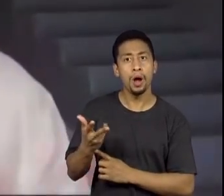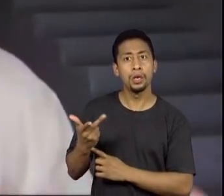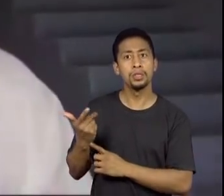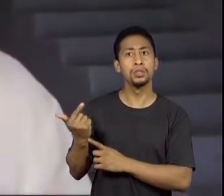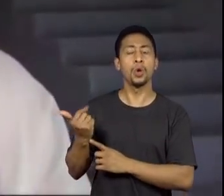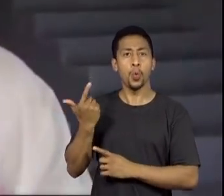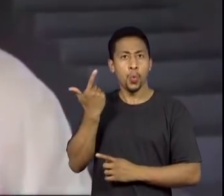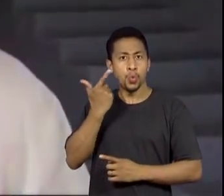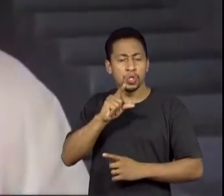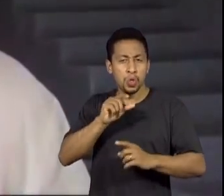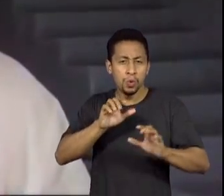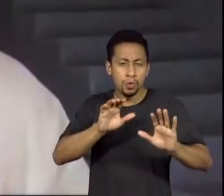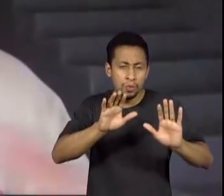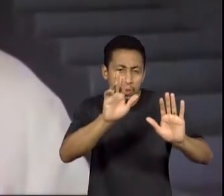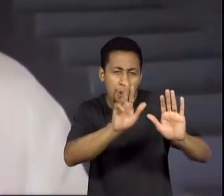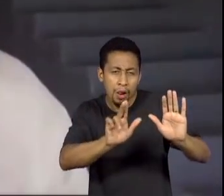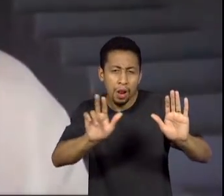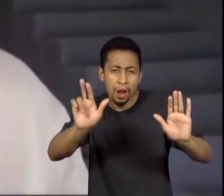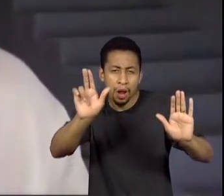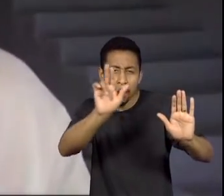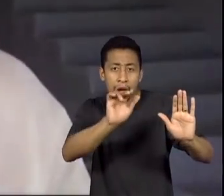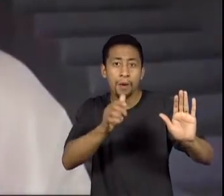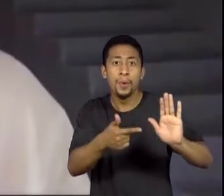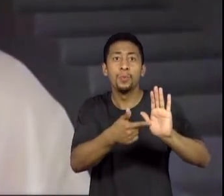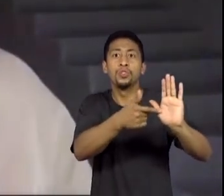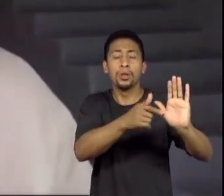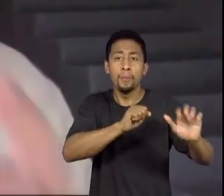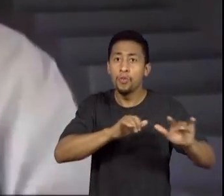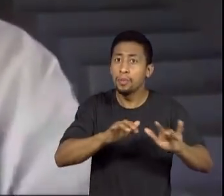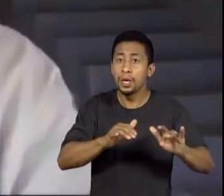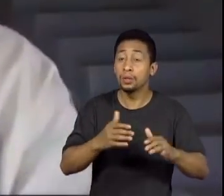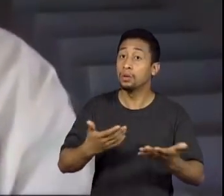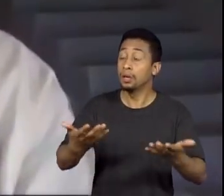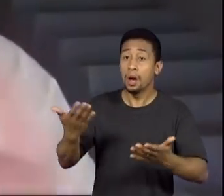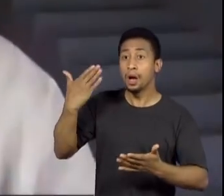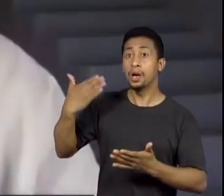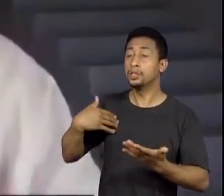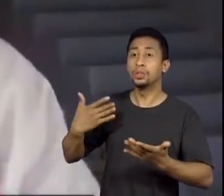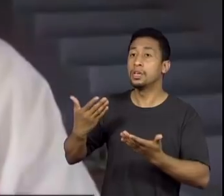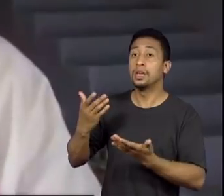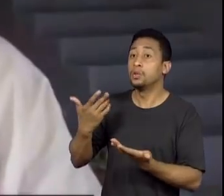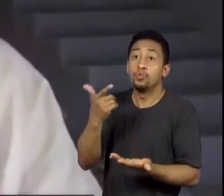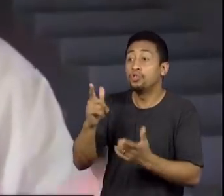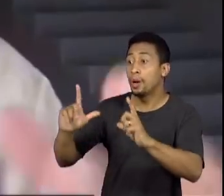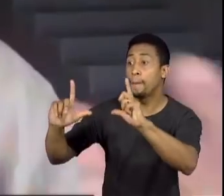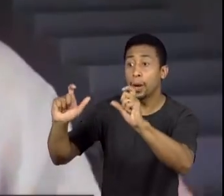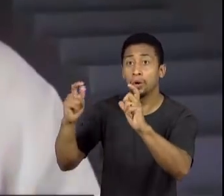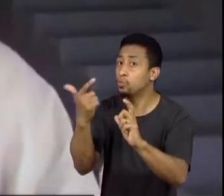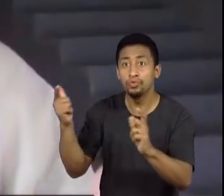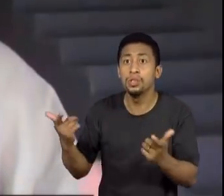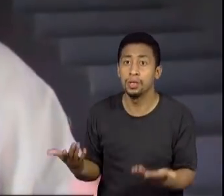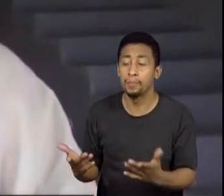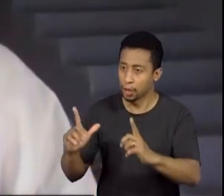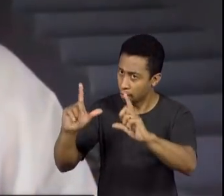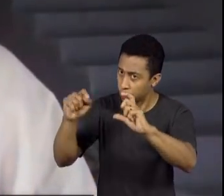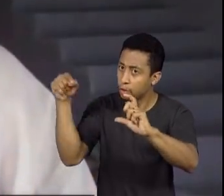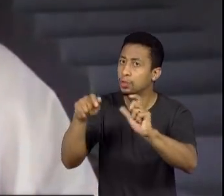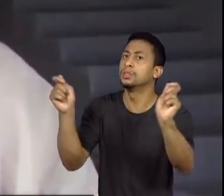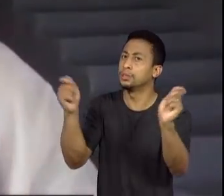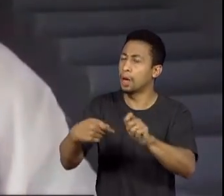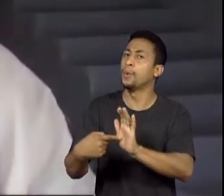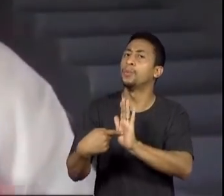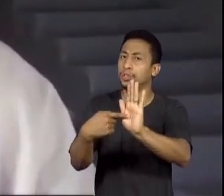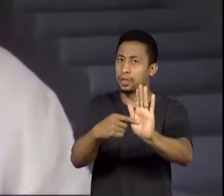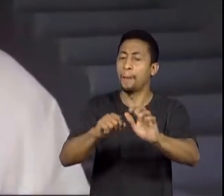a ter a sensação de movimento quando surge a fotografia. É a fotografia que resiste o movimento e o artista